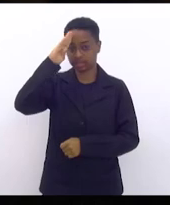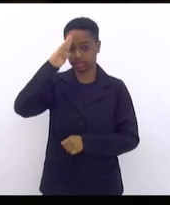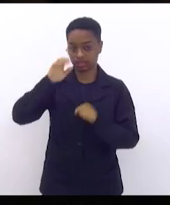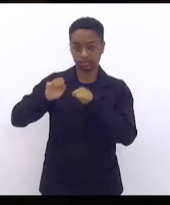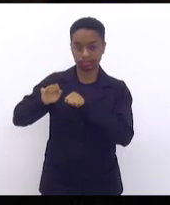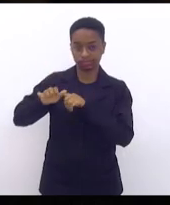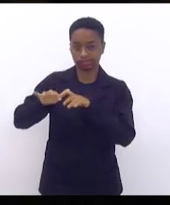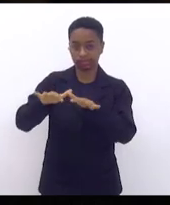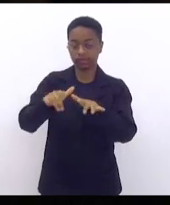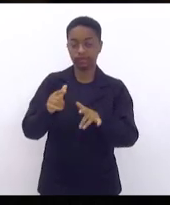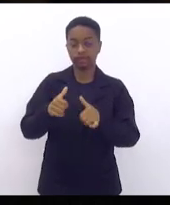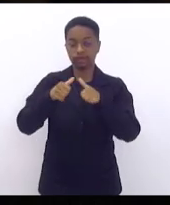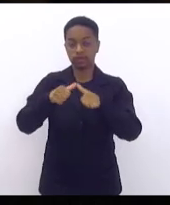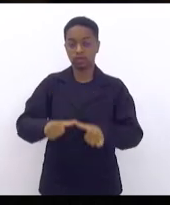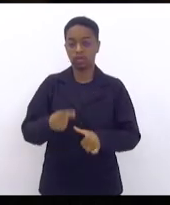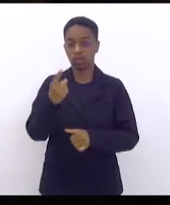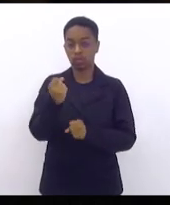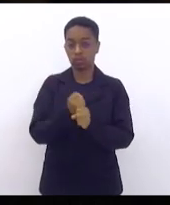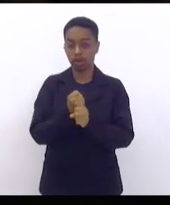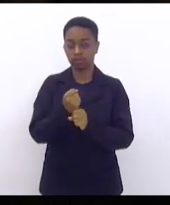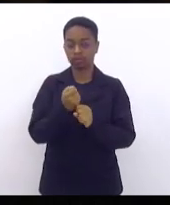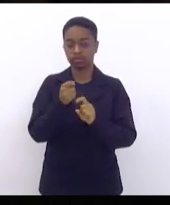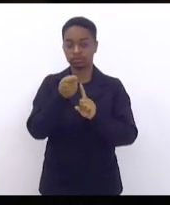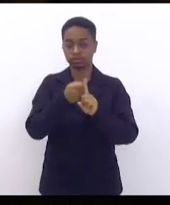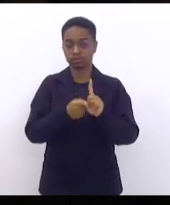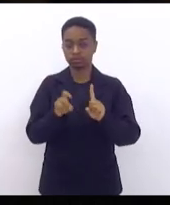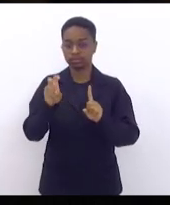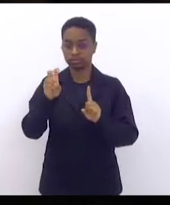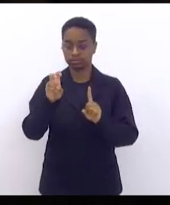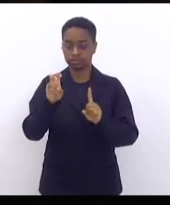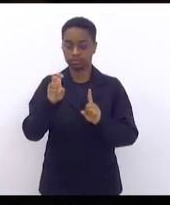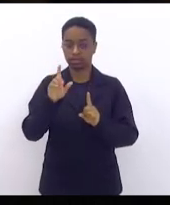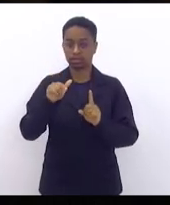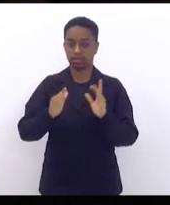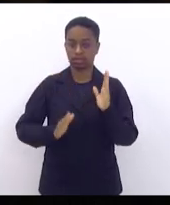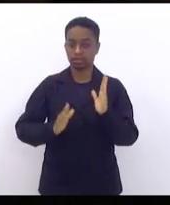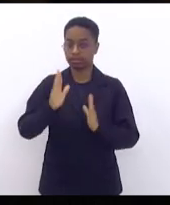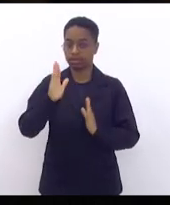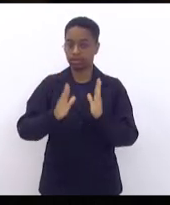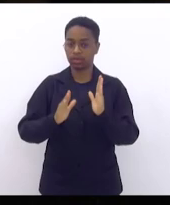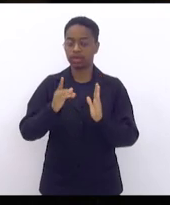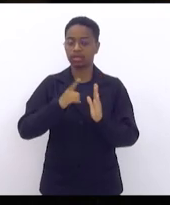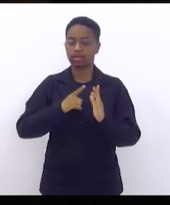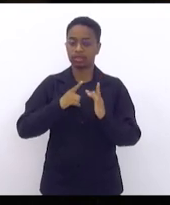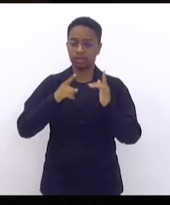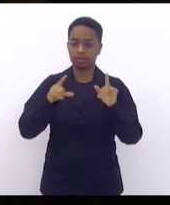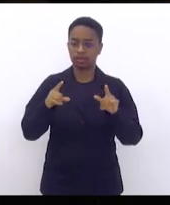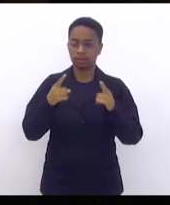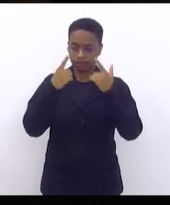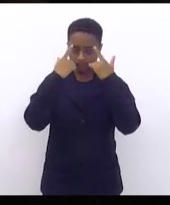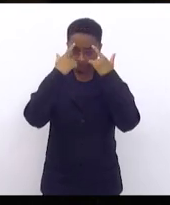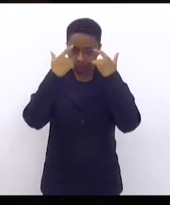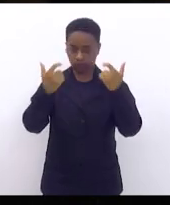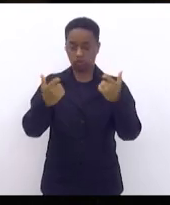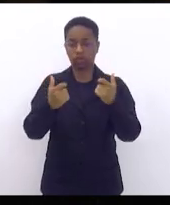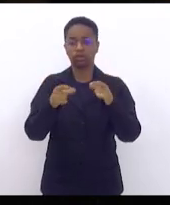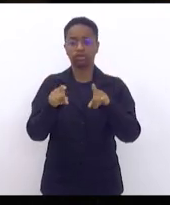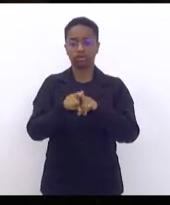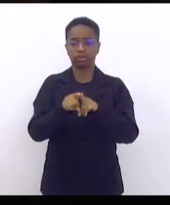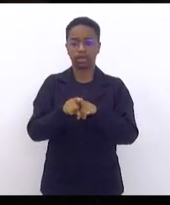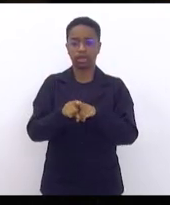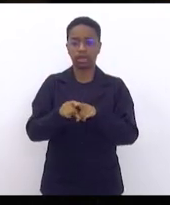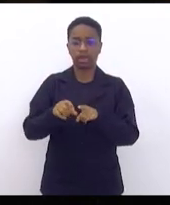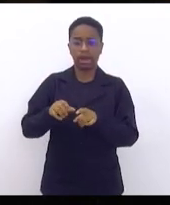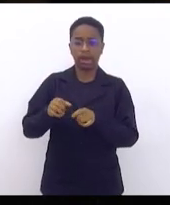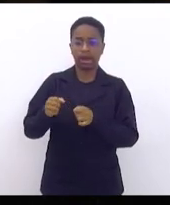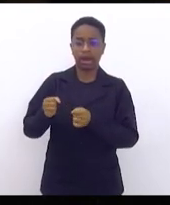que permaneceu por 1 ano e 5 meses. Foi época de grandes violações, tanques de guerra por